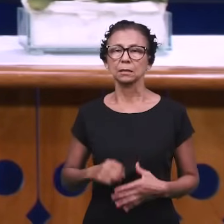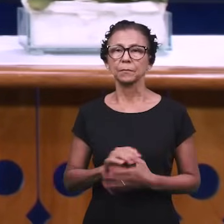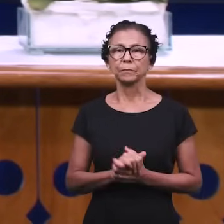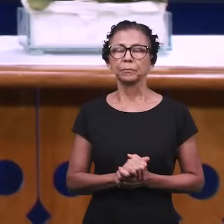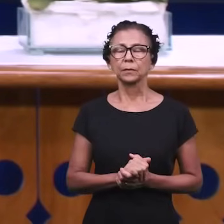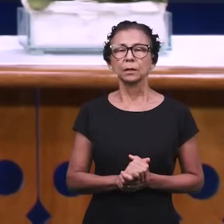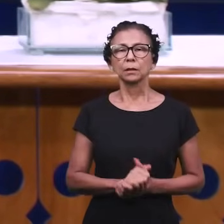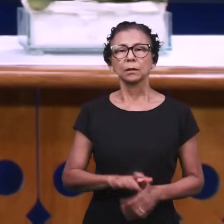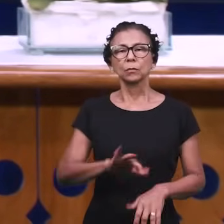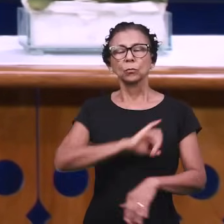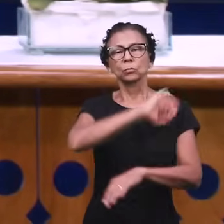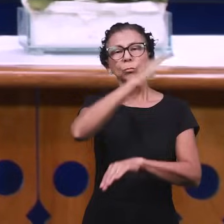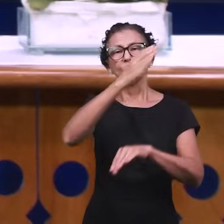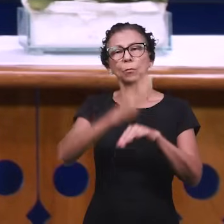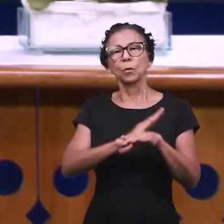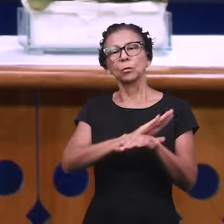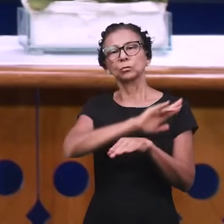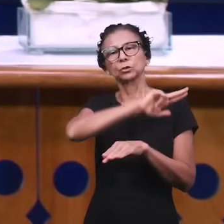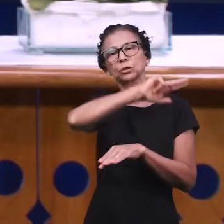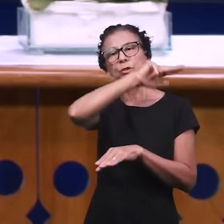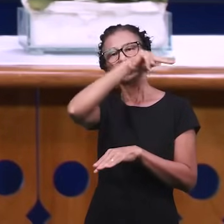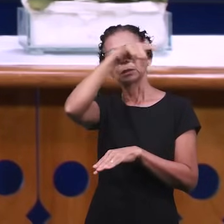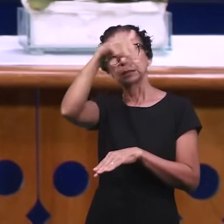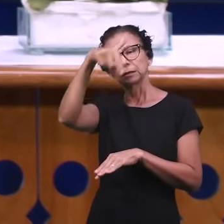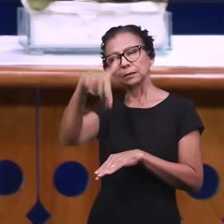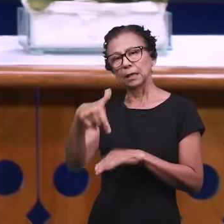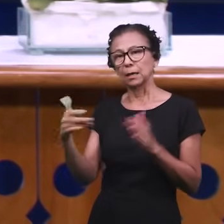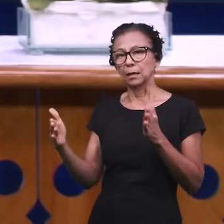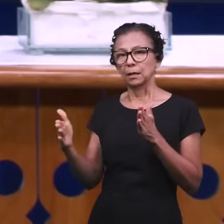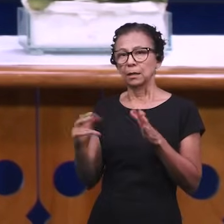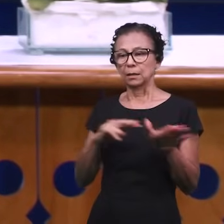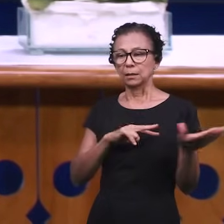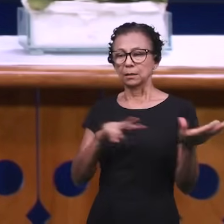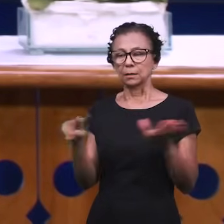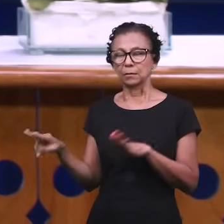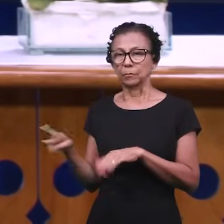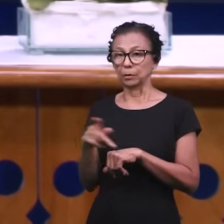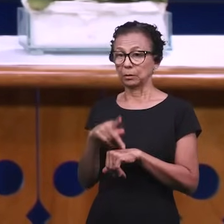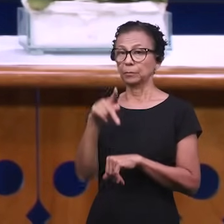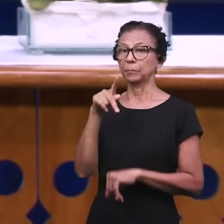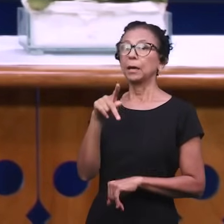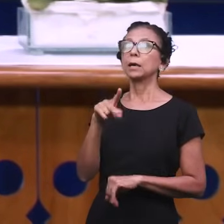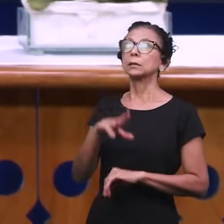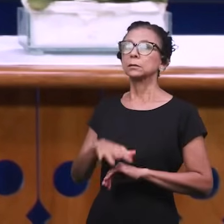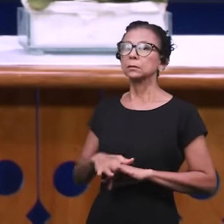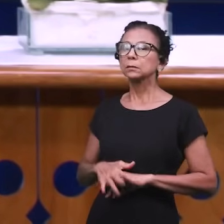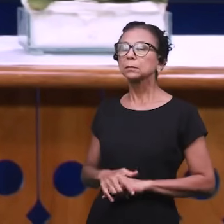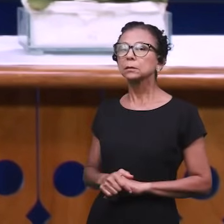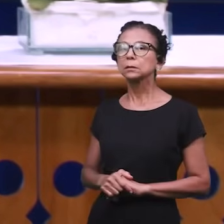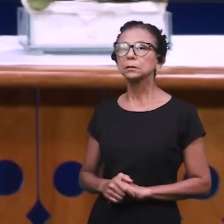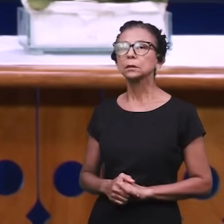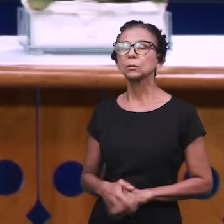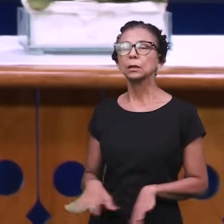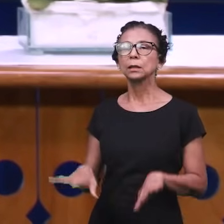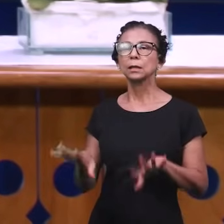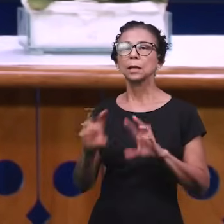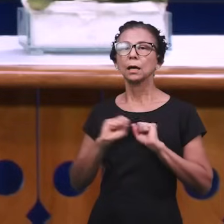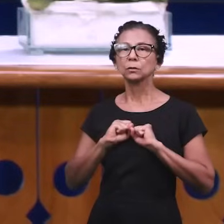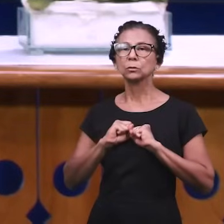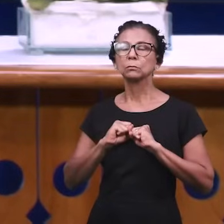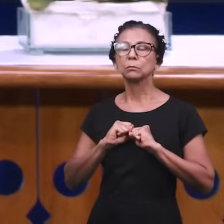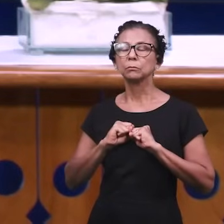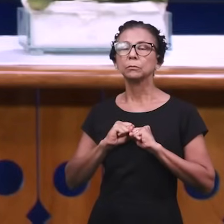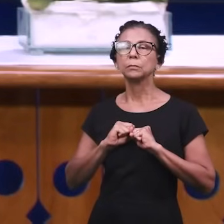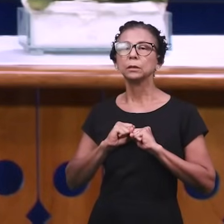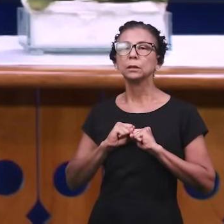ele paralisa o tempo de Israel. Agora, ele estava na semana da Páscoa, ele ia assumir o maior